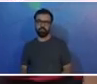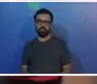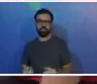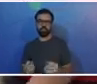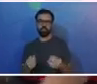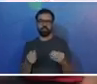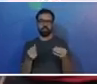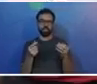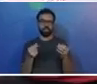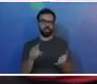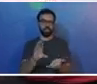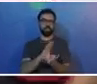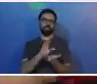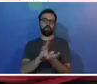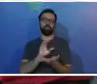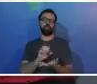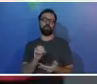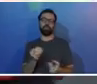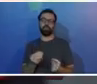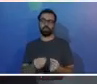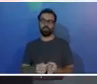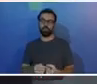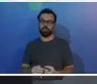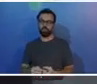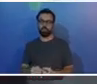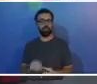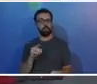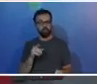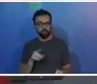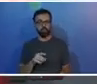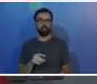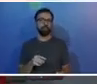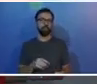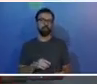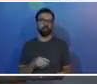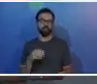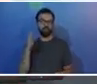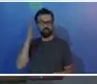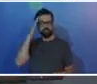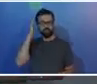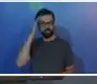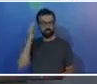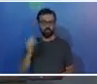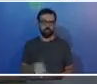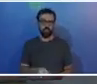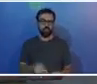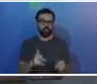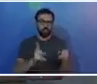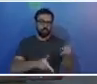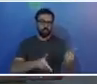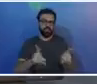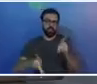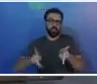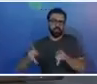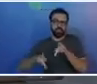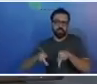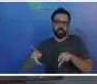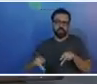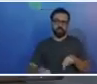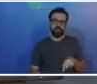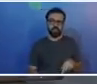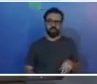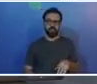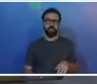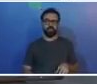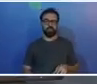dinheiro para administrar o Estado? Vocês já sabem que a população, o povo que mora em